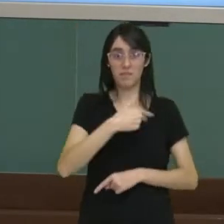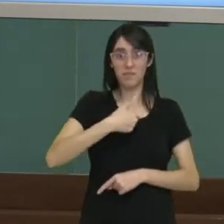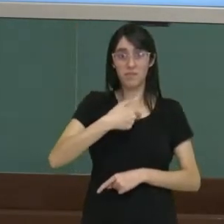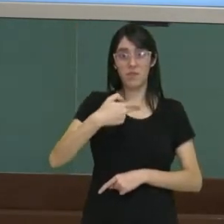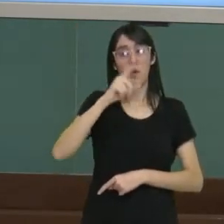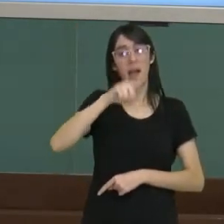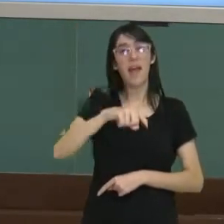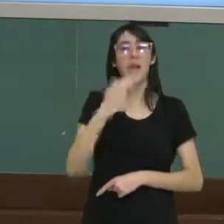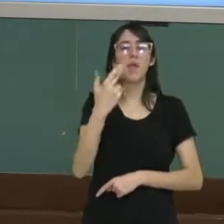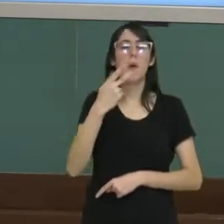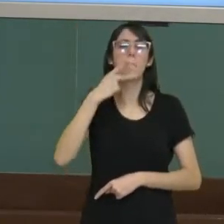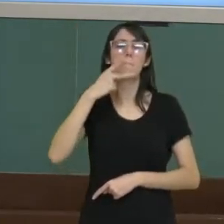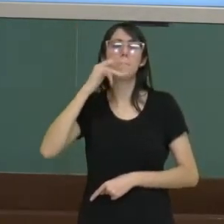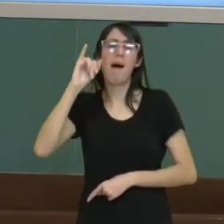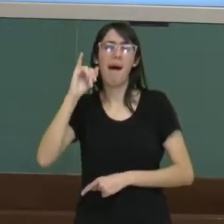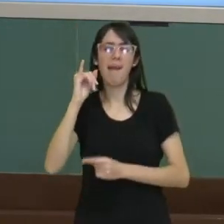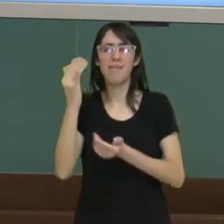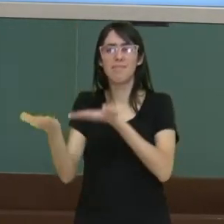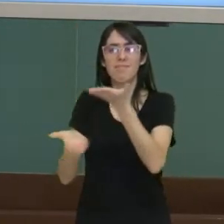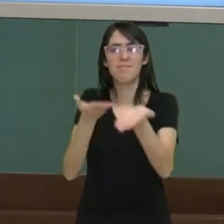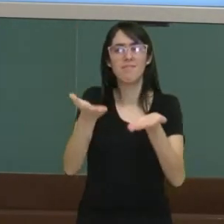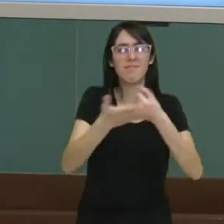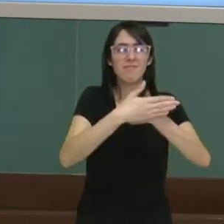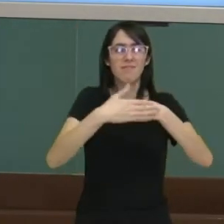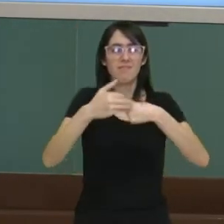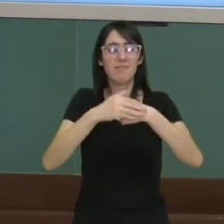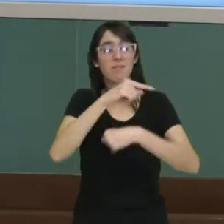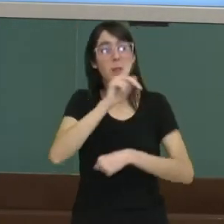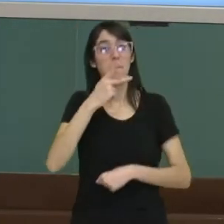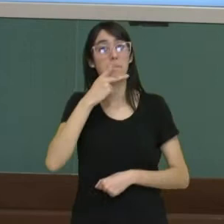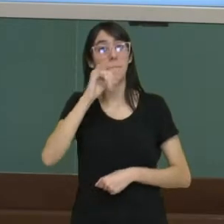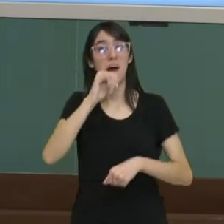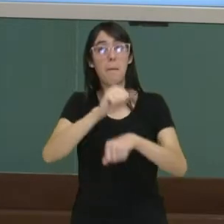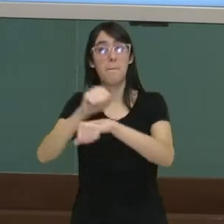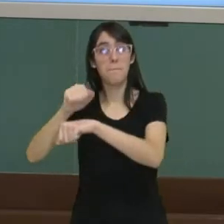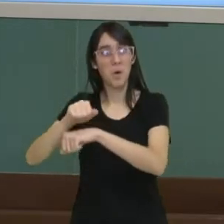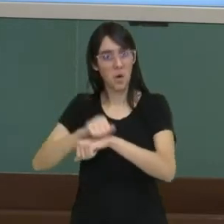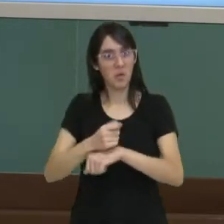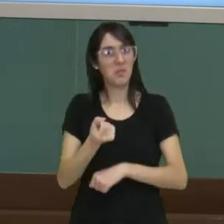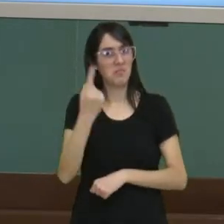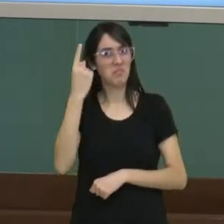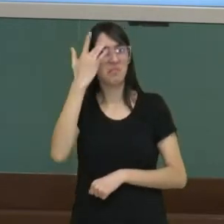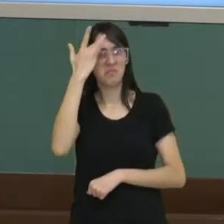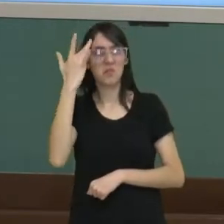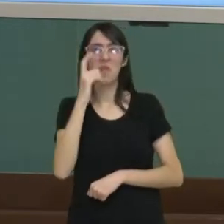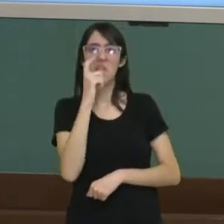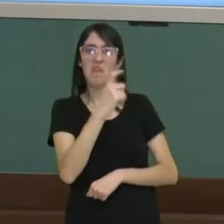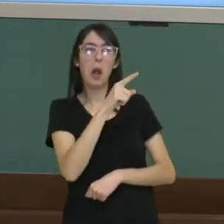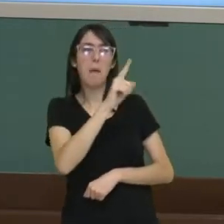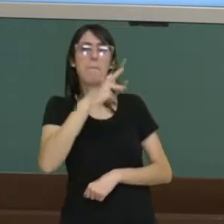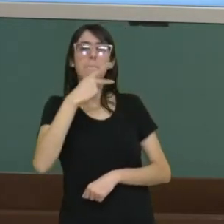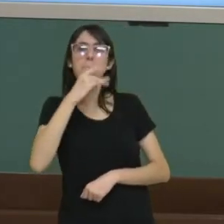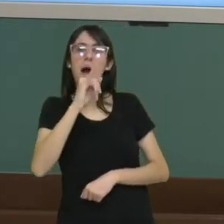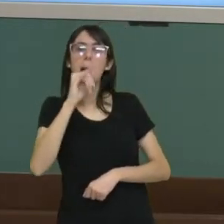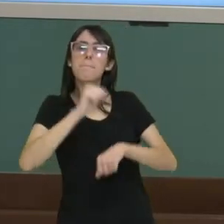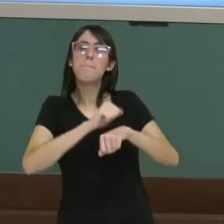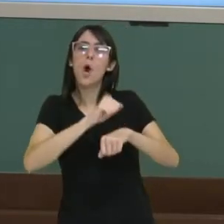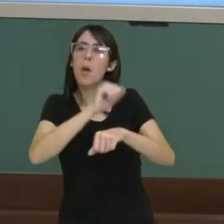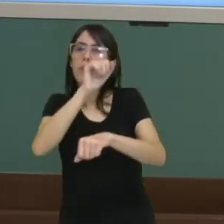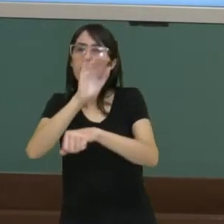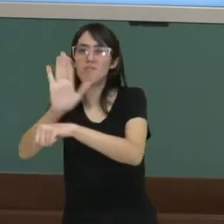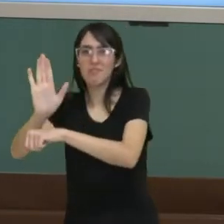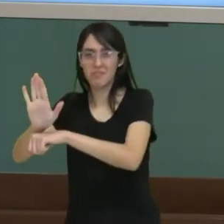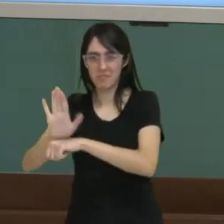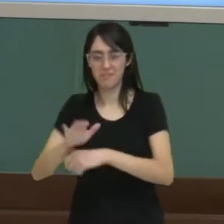maio, o pai do trabalhador, né, chamado de pai dos pobres. Olha um dos apelidos do Getúlio Vargas, pai dos pobres. Que cara querido, né? E